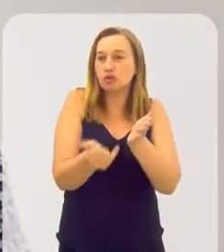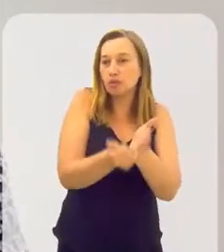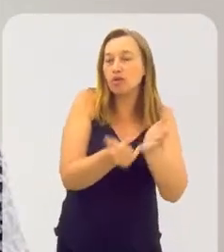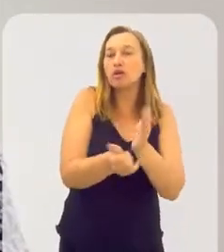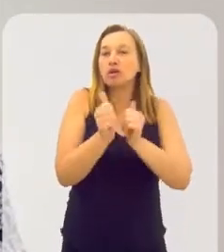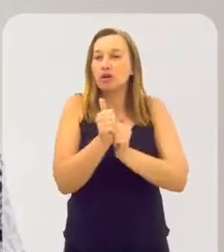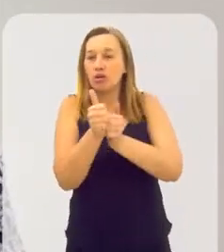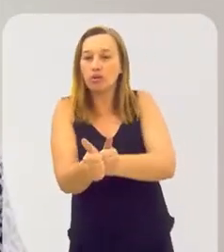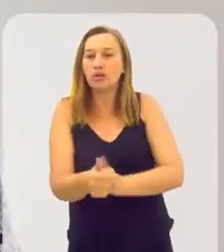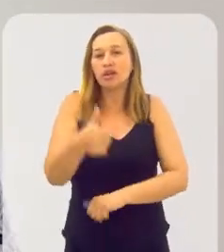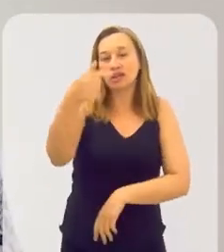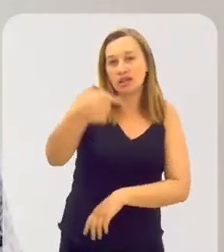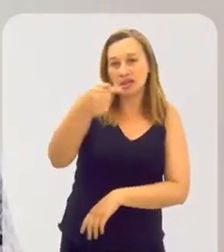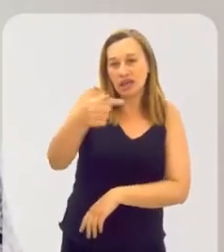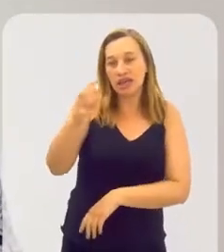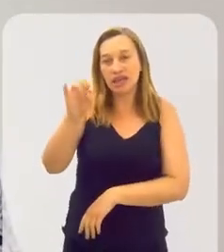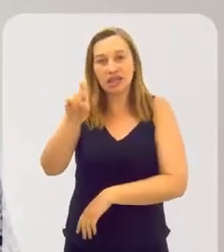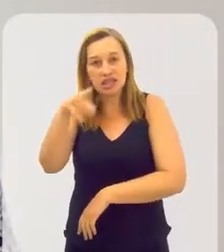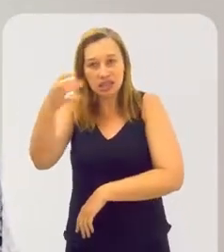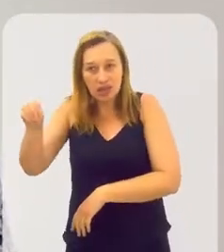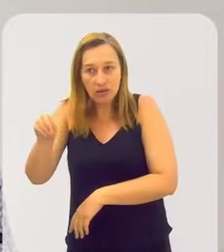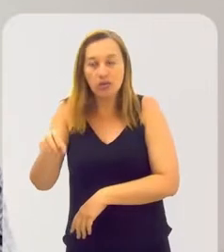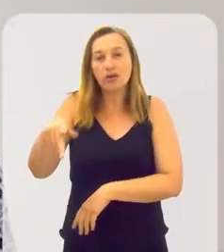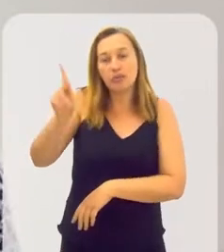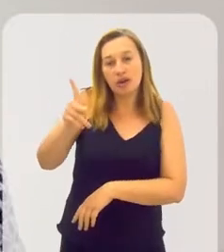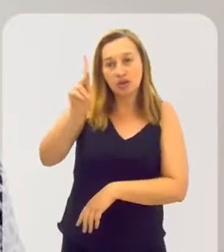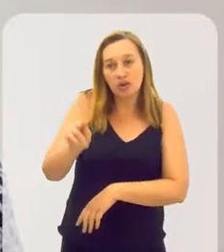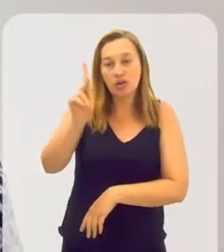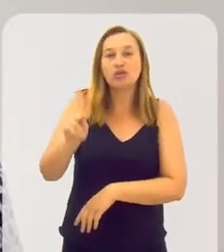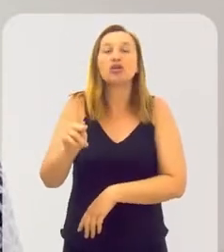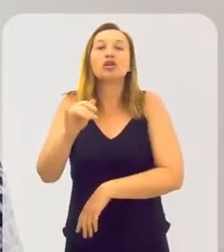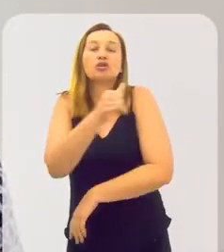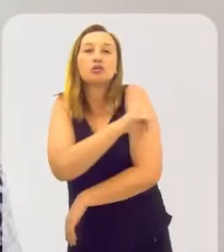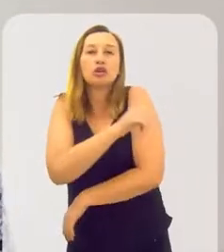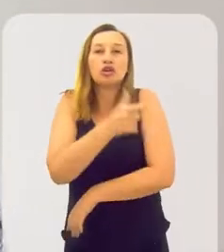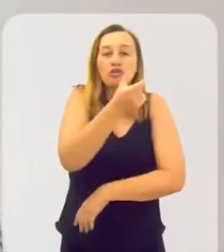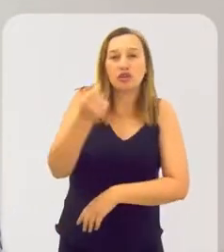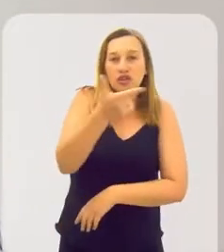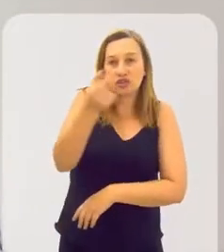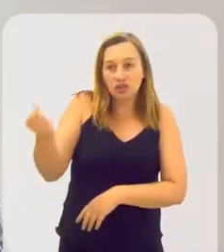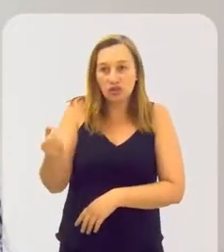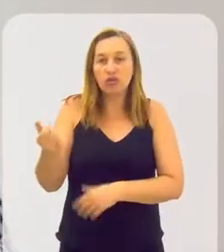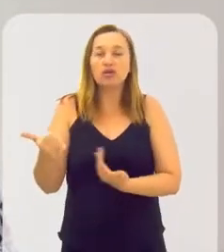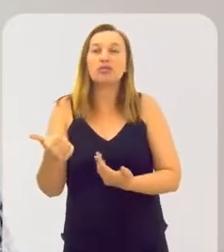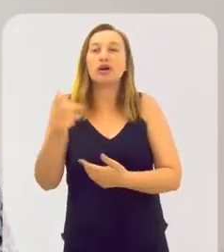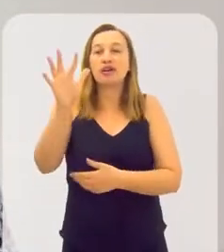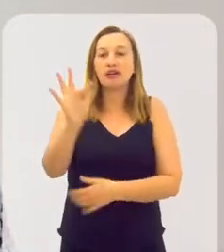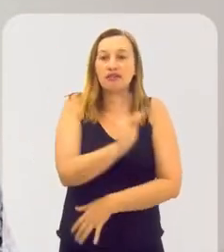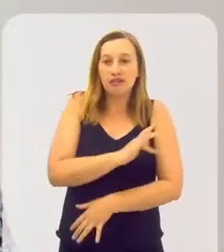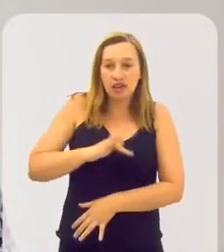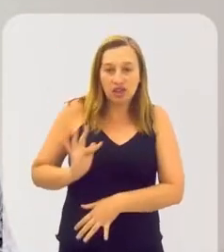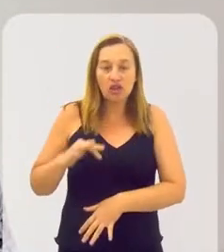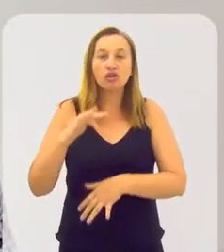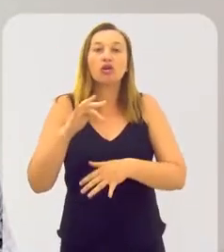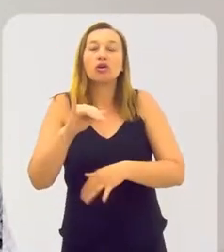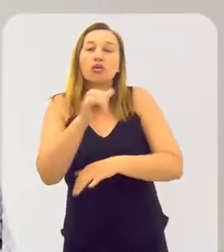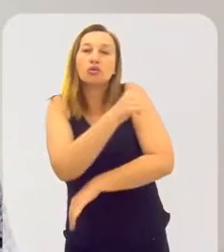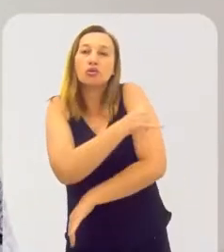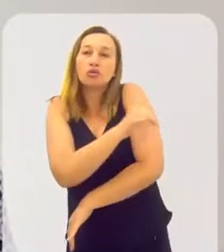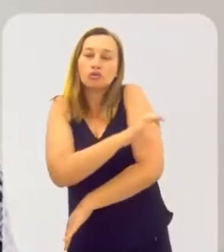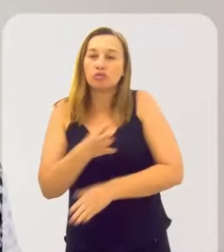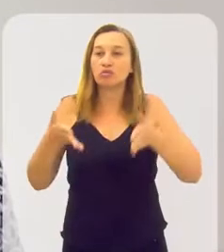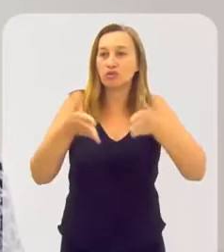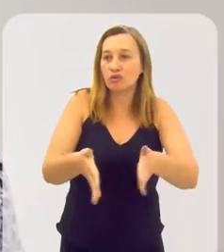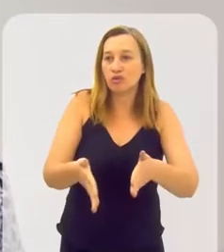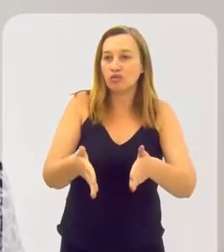outros dados podem ser acompanhados na 7ª edição do Anuário do Petróleo no Rio 2022, lançado recentemente pela Firjan